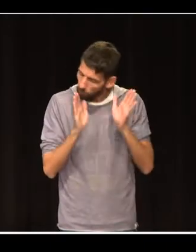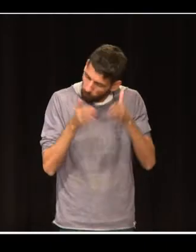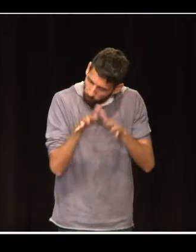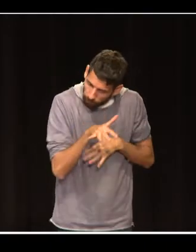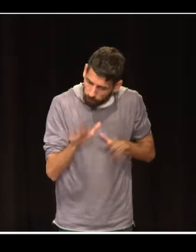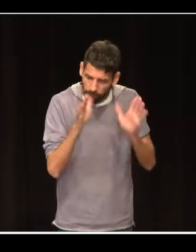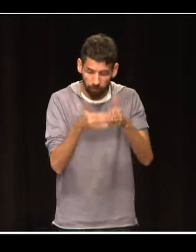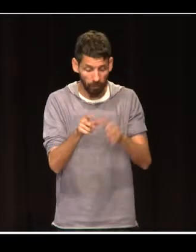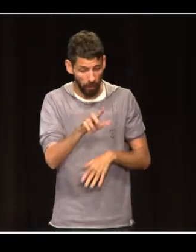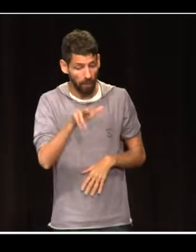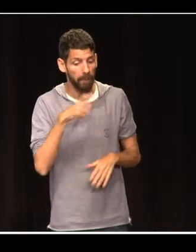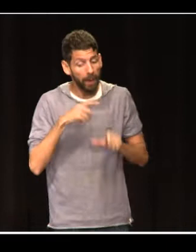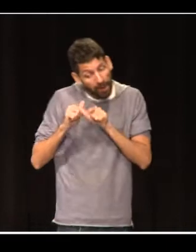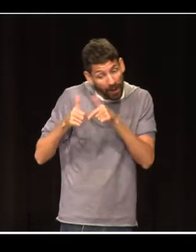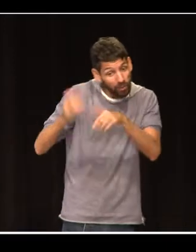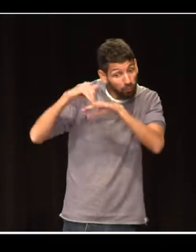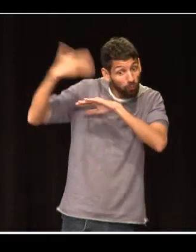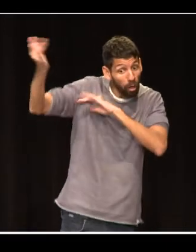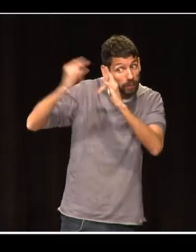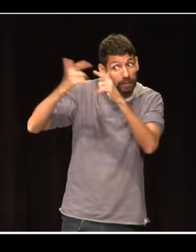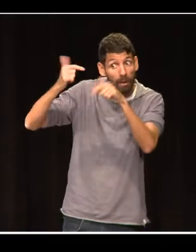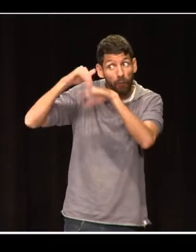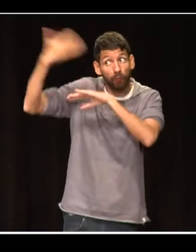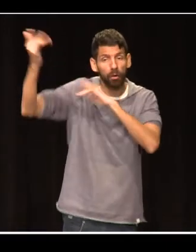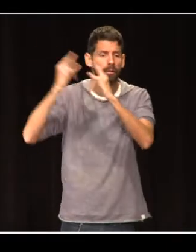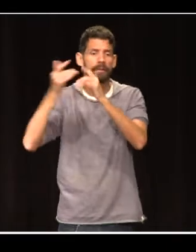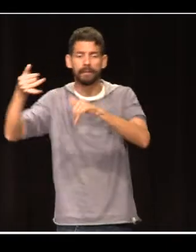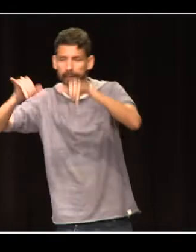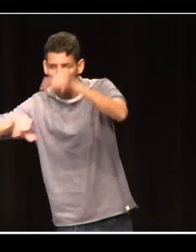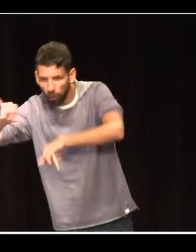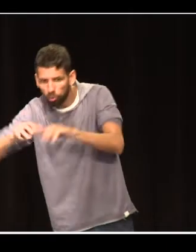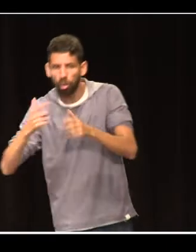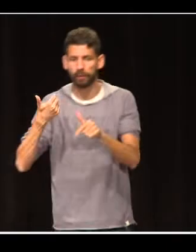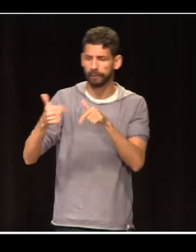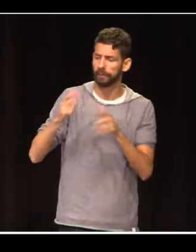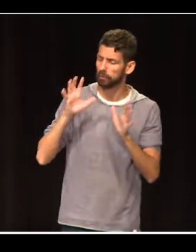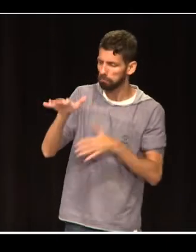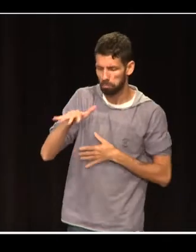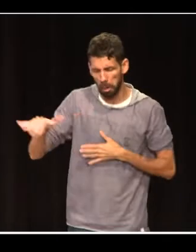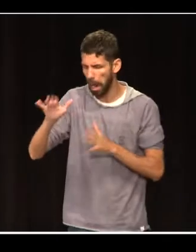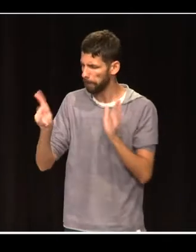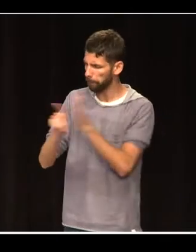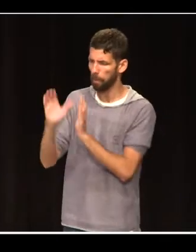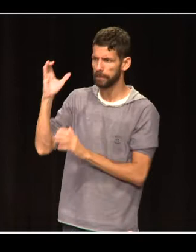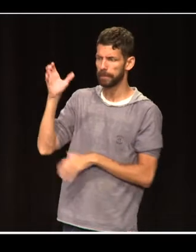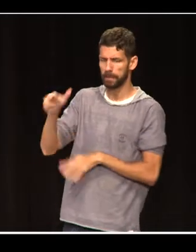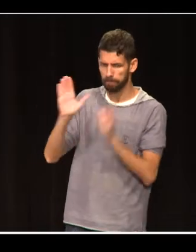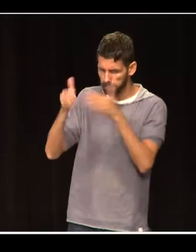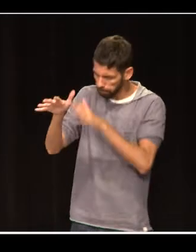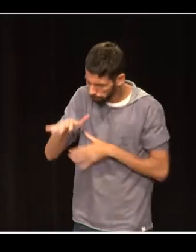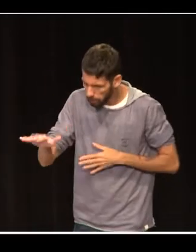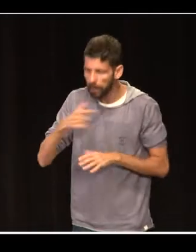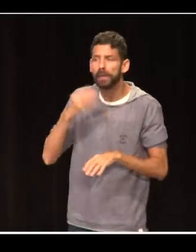focado para eles atuarem fora daqui, né? Então, eu levo eles para laboratórios que trabalham com determinadas especialidades,